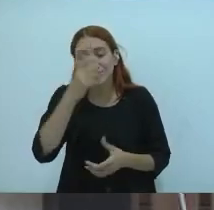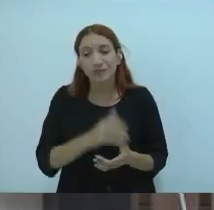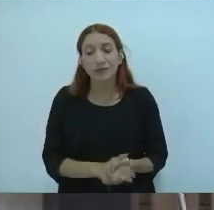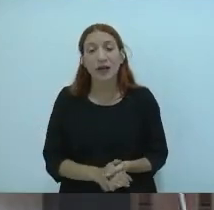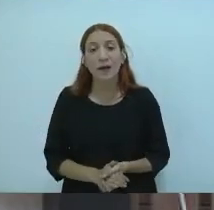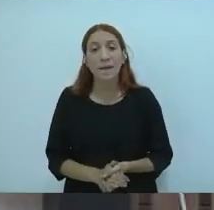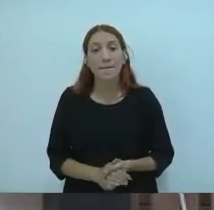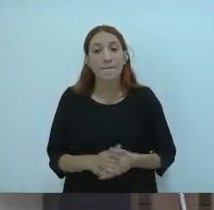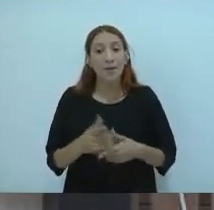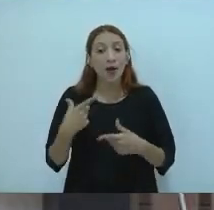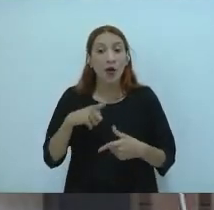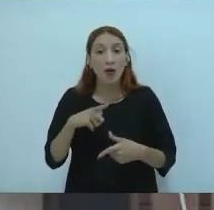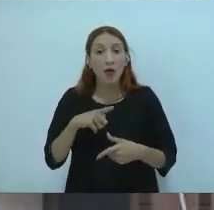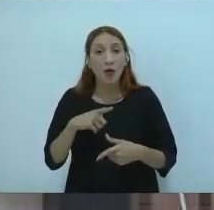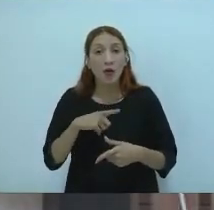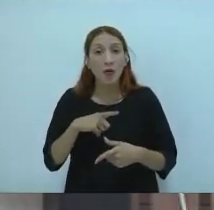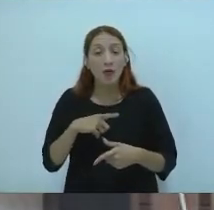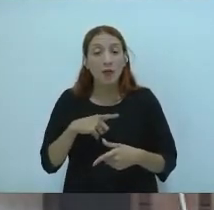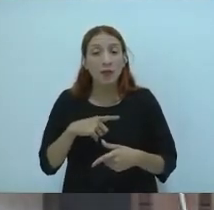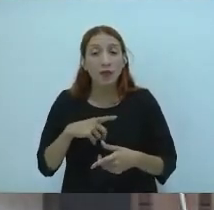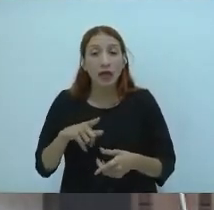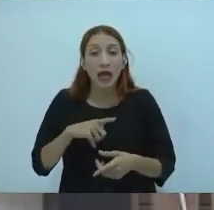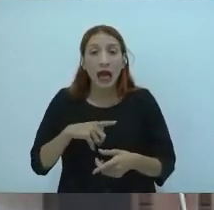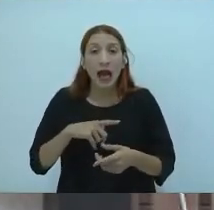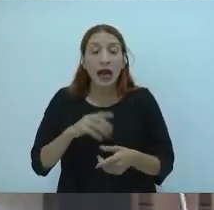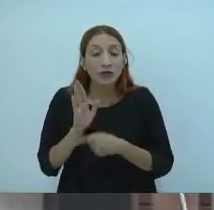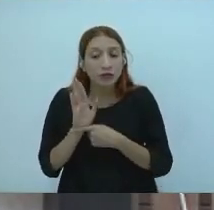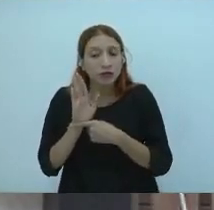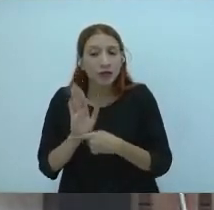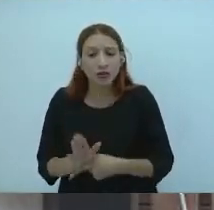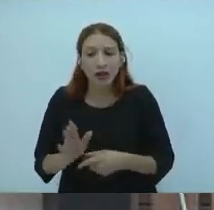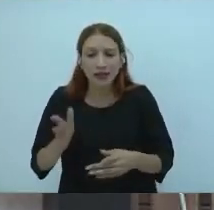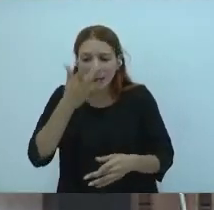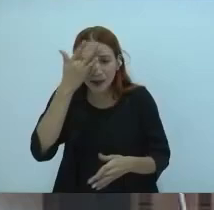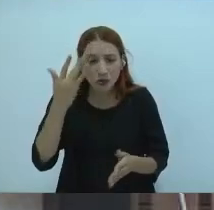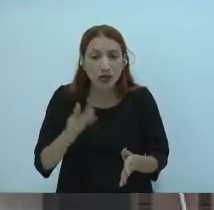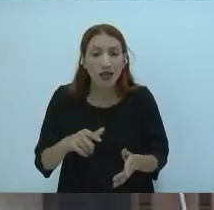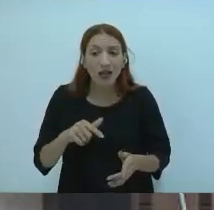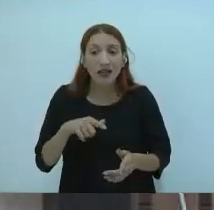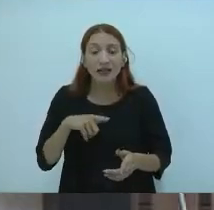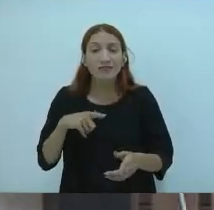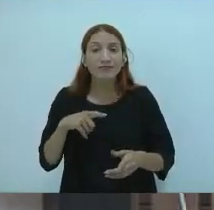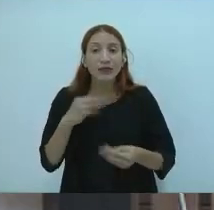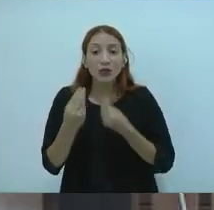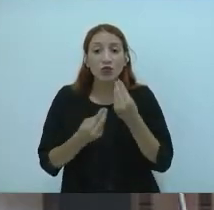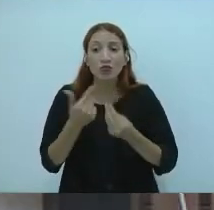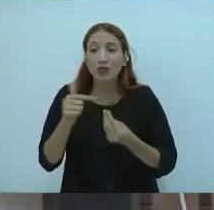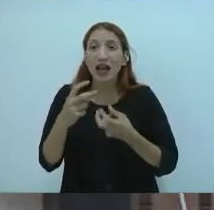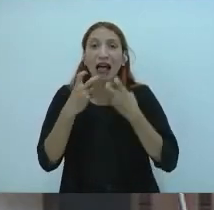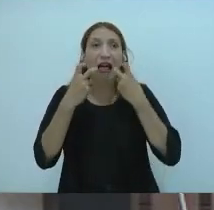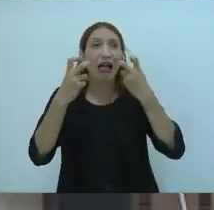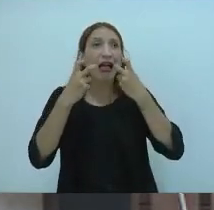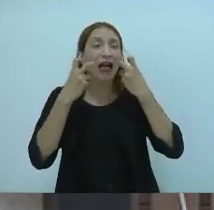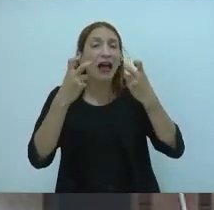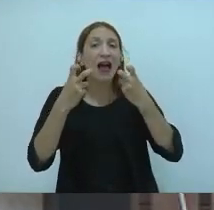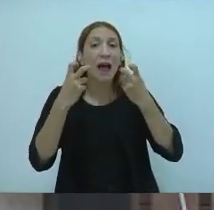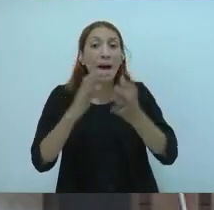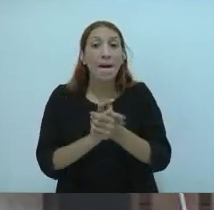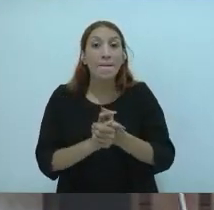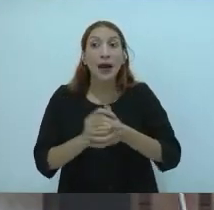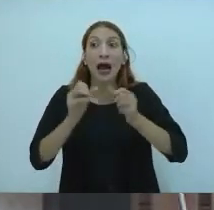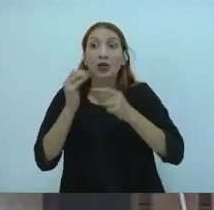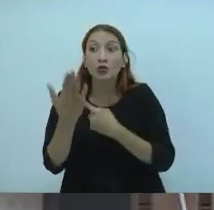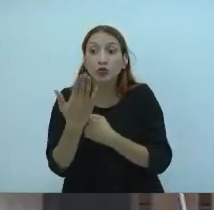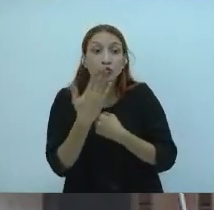levado a essa massa que só e às vezes não tem como dar um grito de socorro